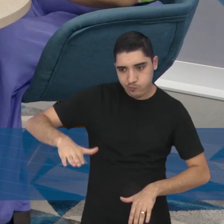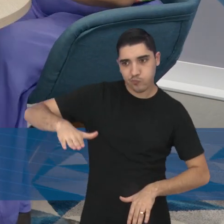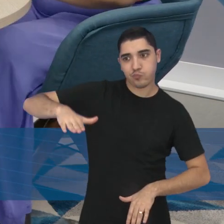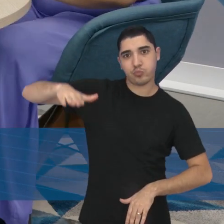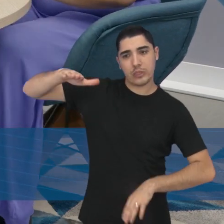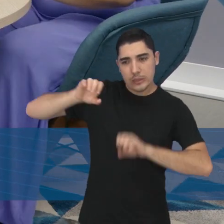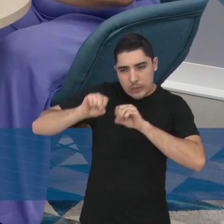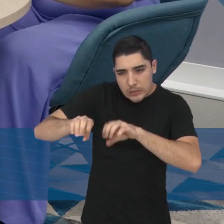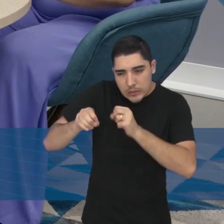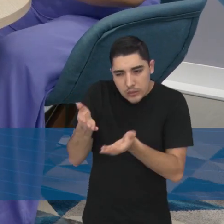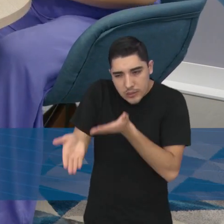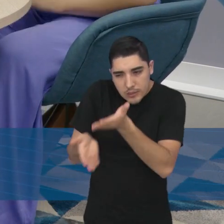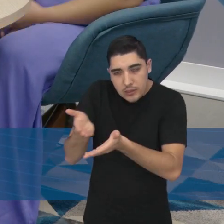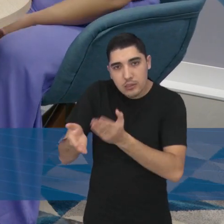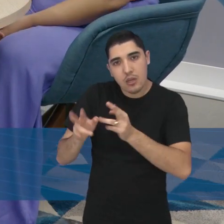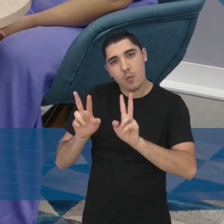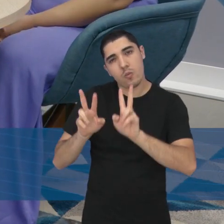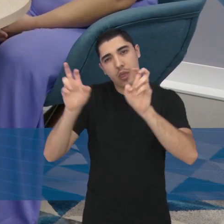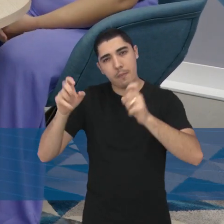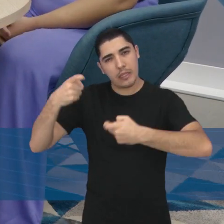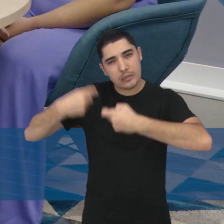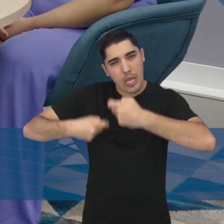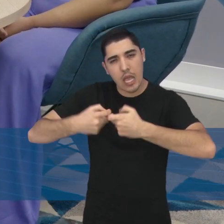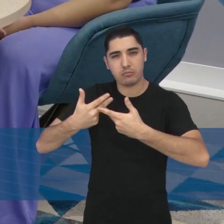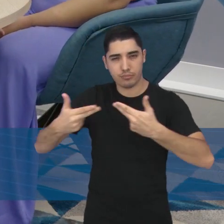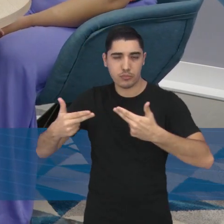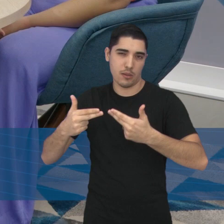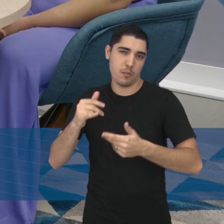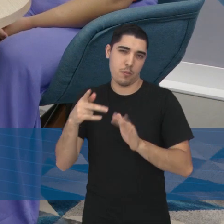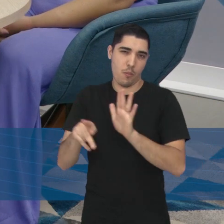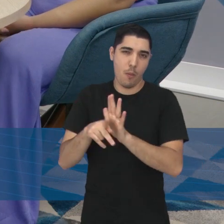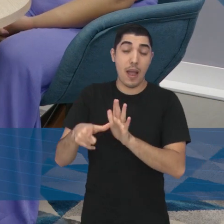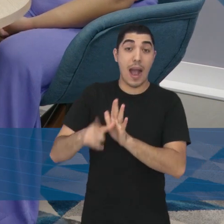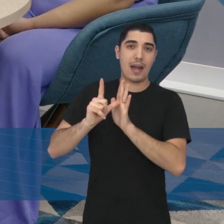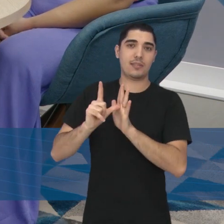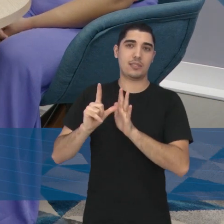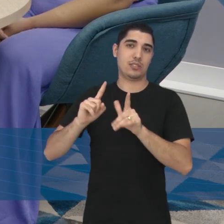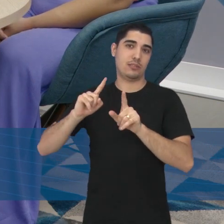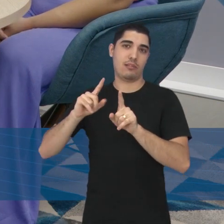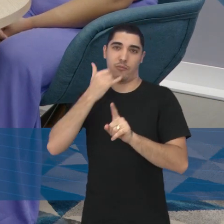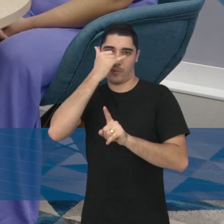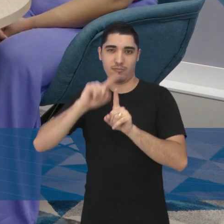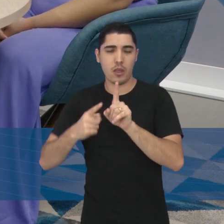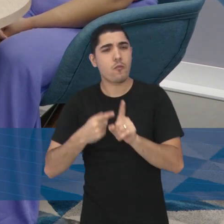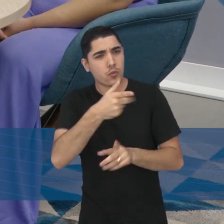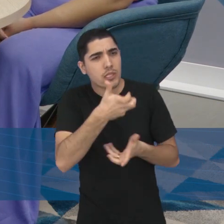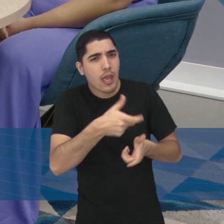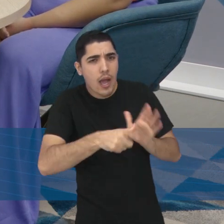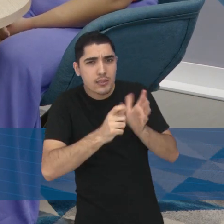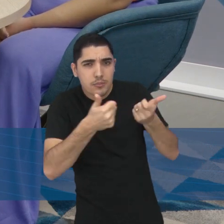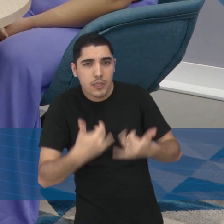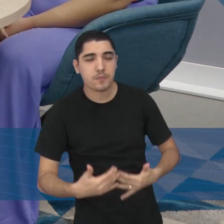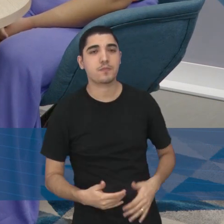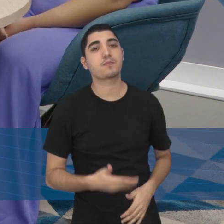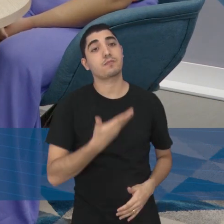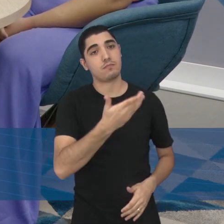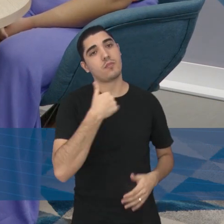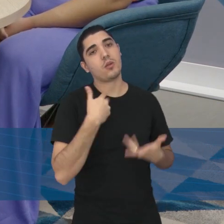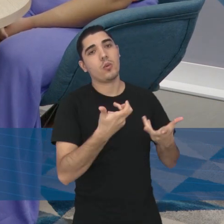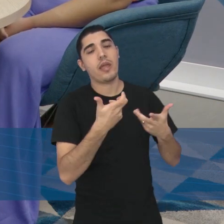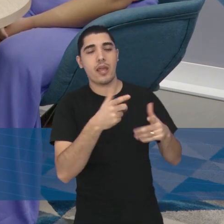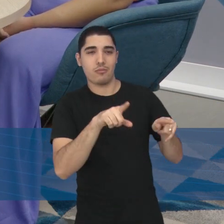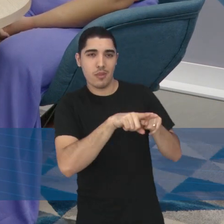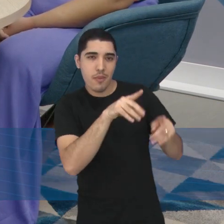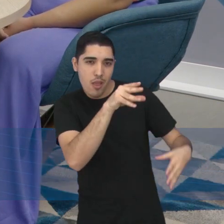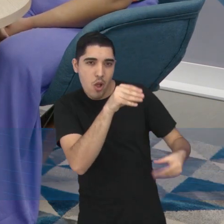jovem, né, iniciar a vida sexual antes de ter esse filho. Janaína, você queria complementar? Eu queria complementar que ela falou sobre